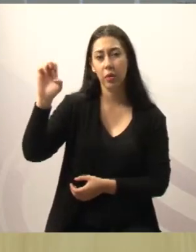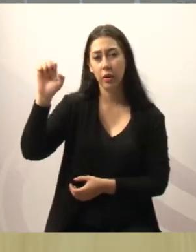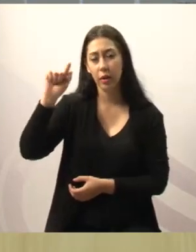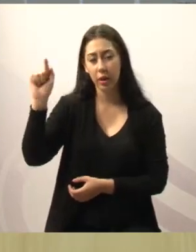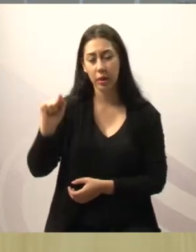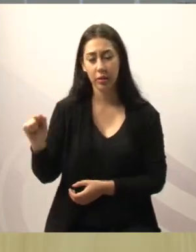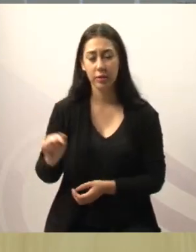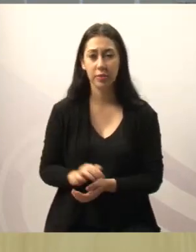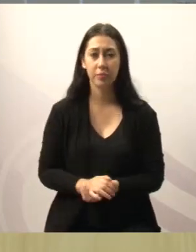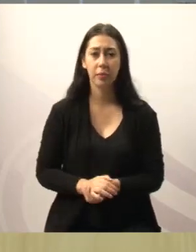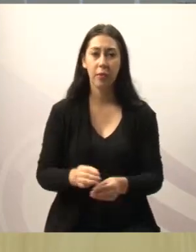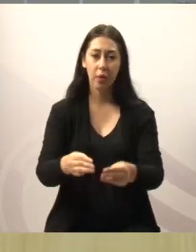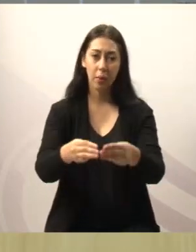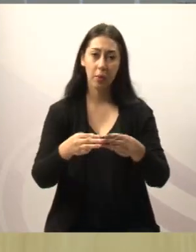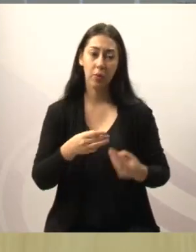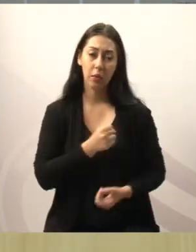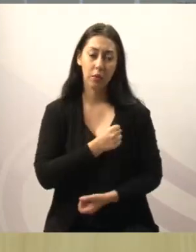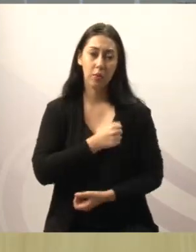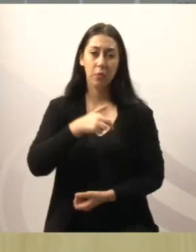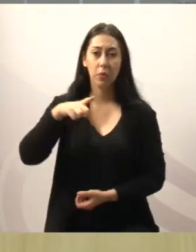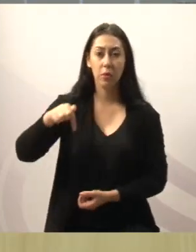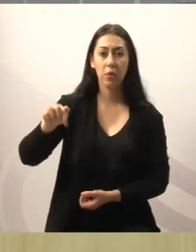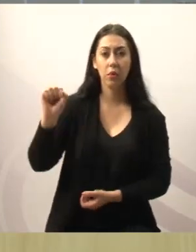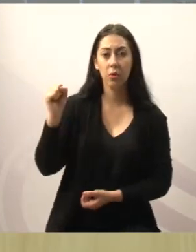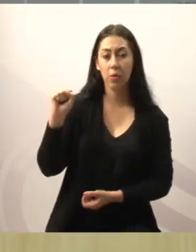Moção número 78.